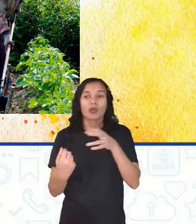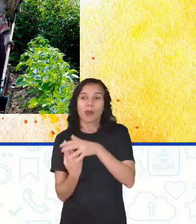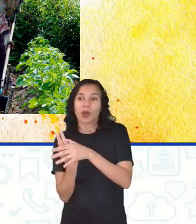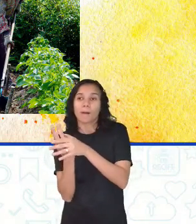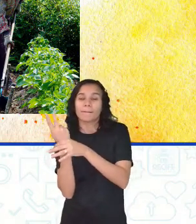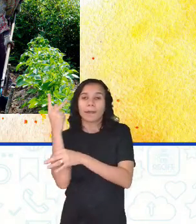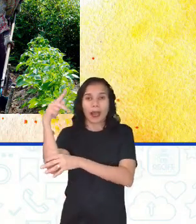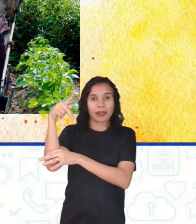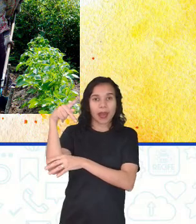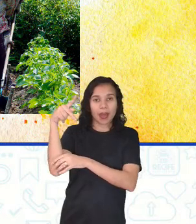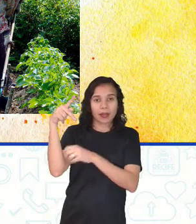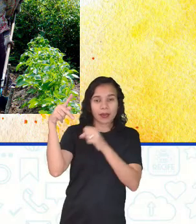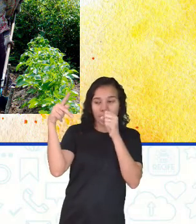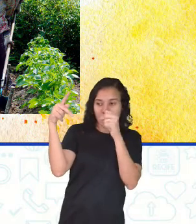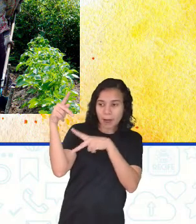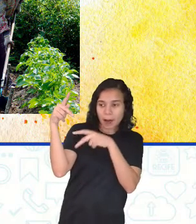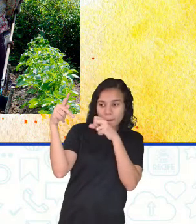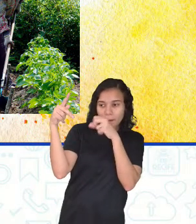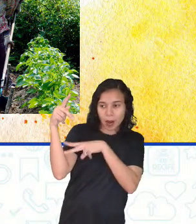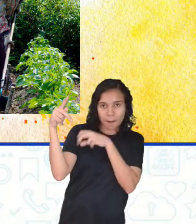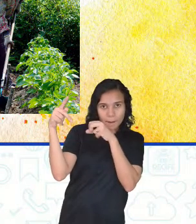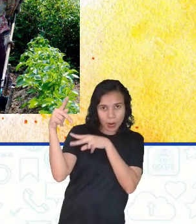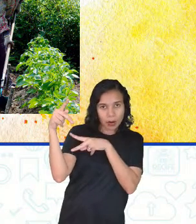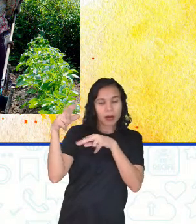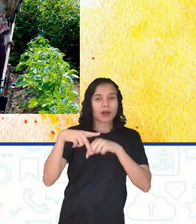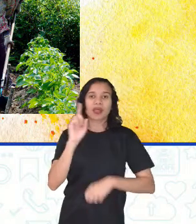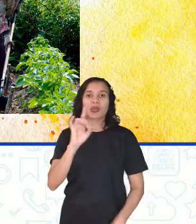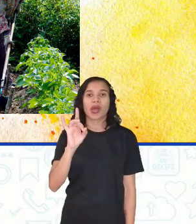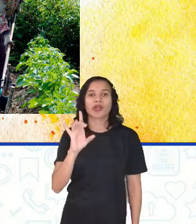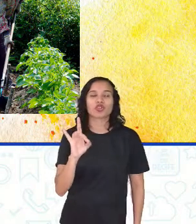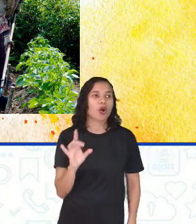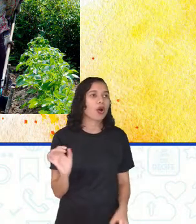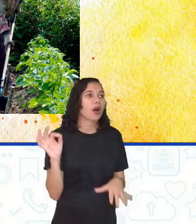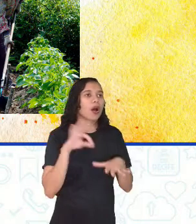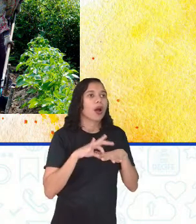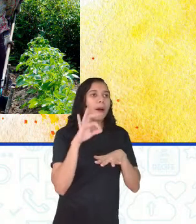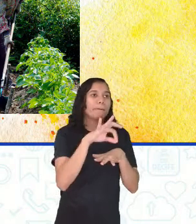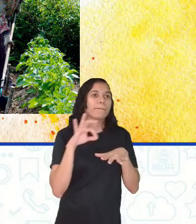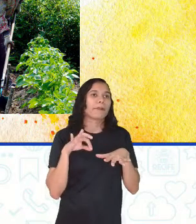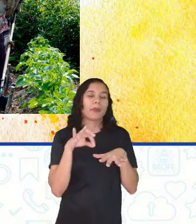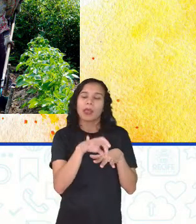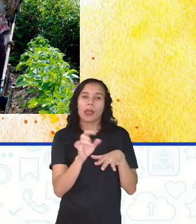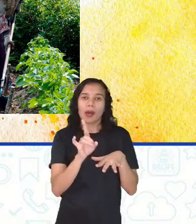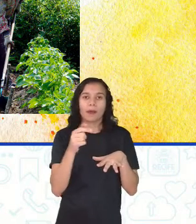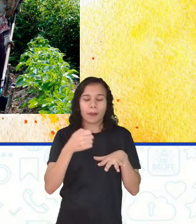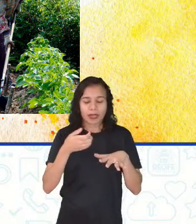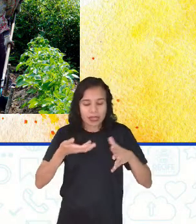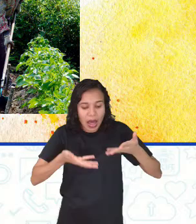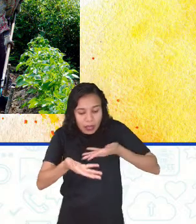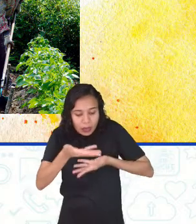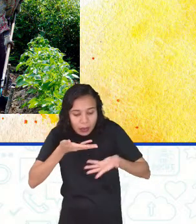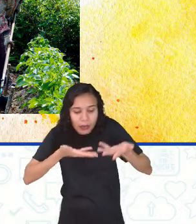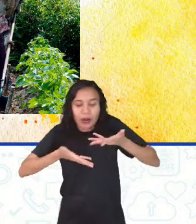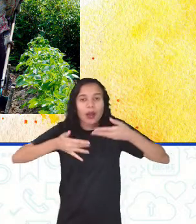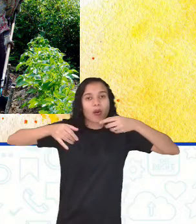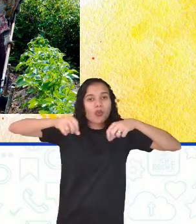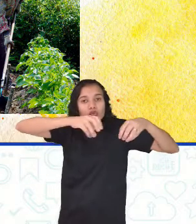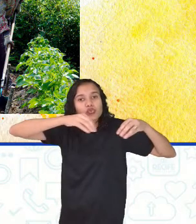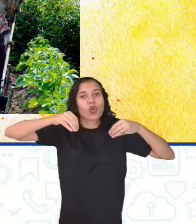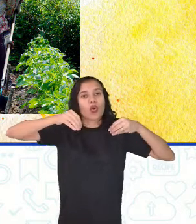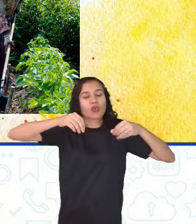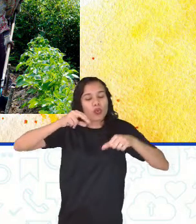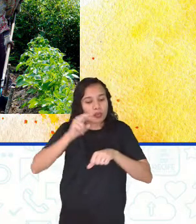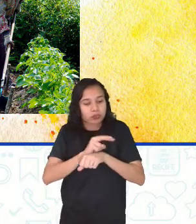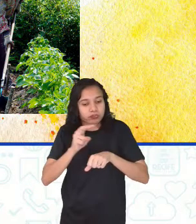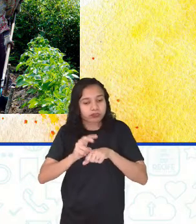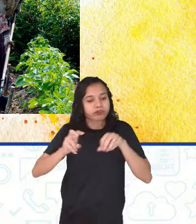manejo e fertilidade. Então, não é só cultivar, tem que saber tratar esse solo, tratar essa cultura e a